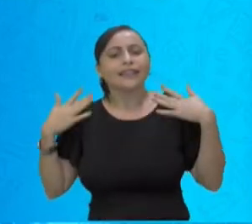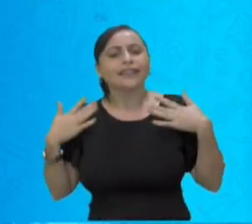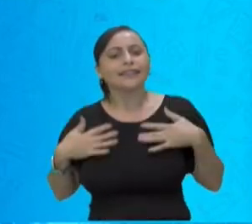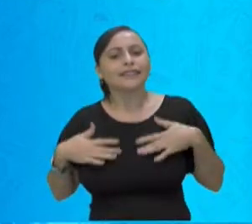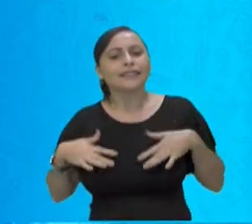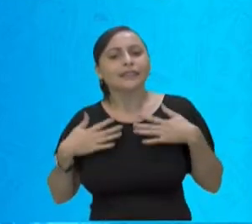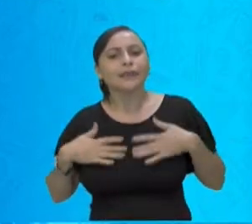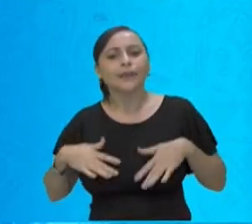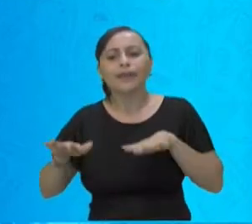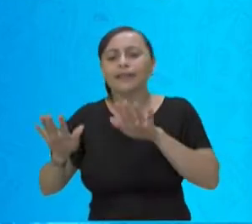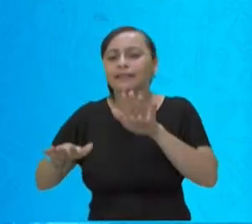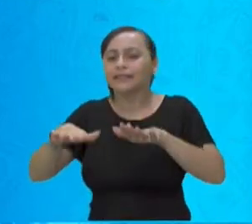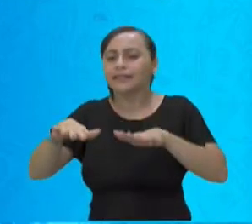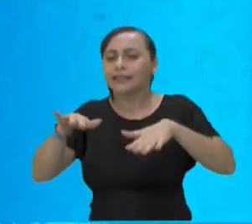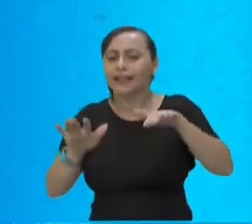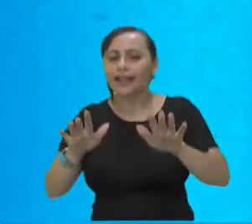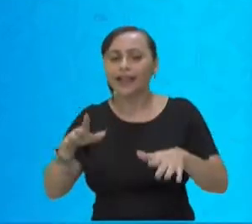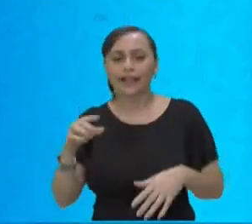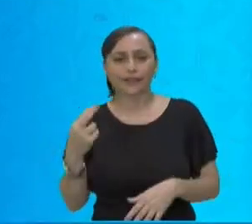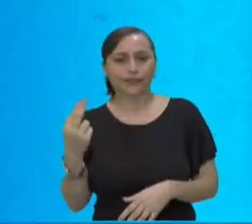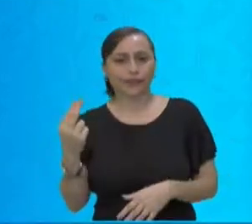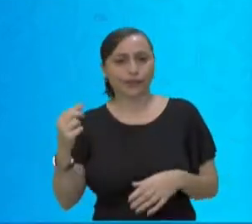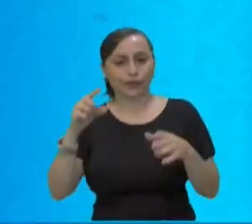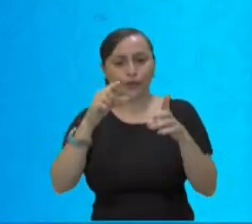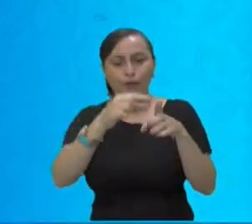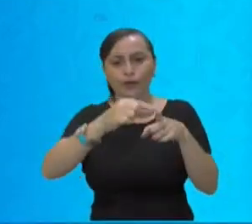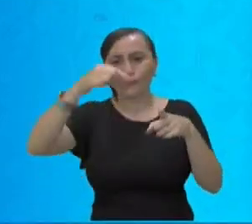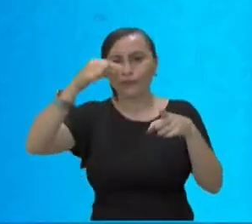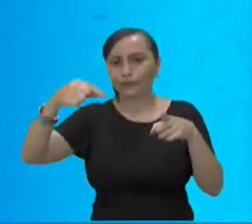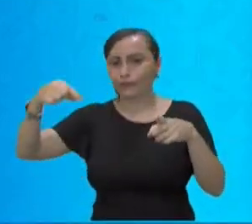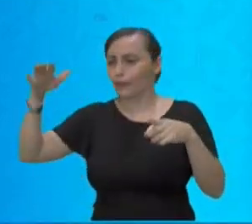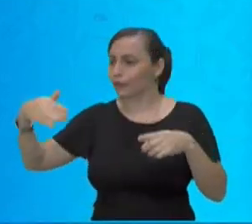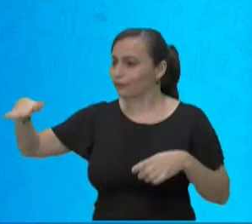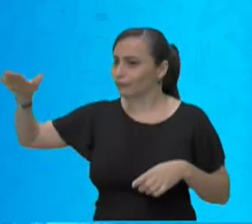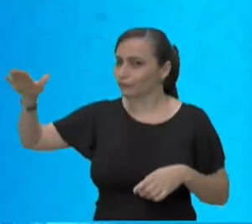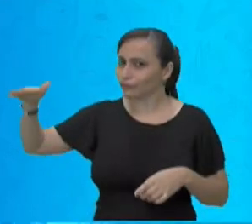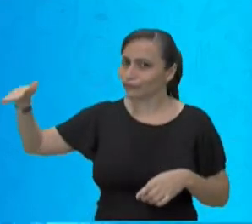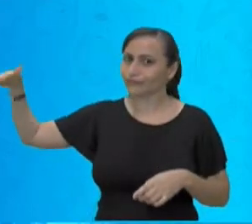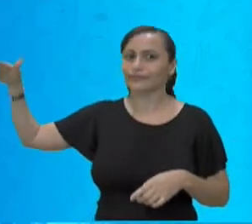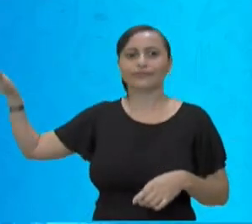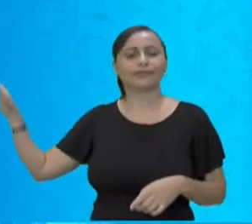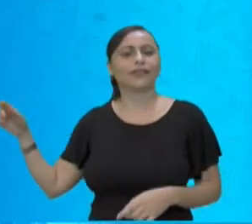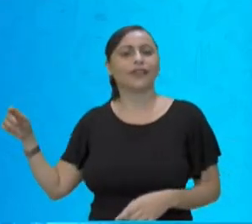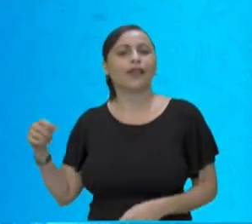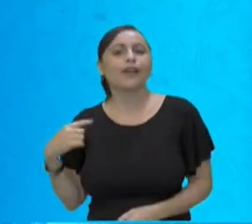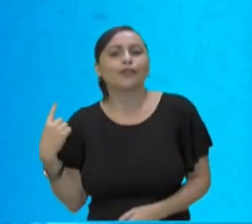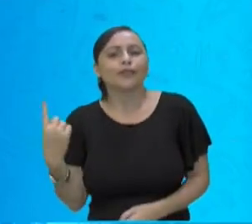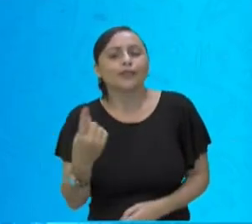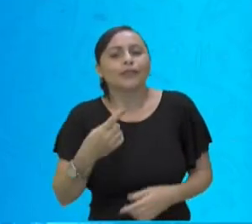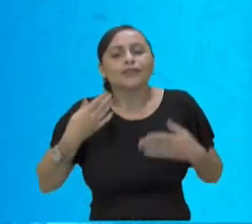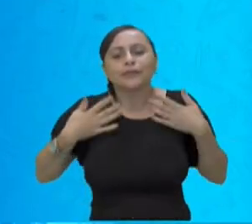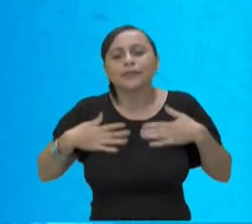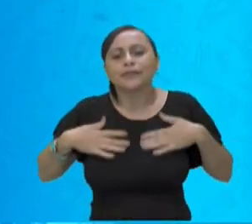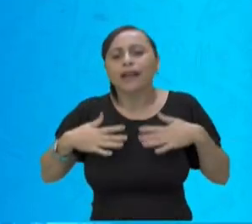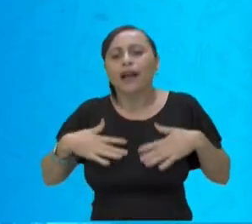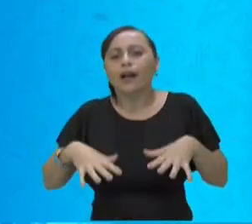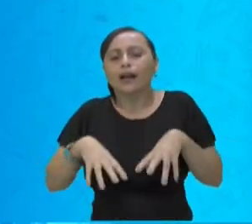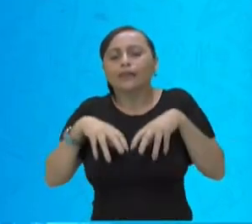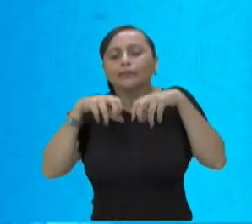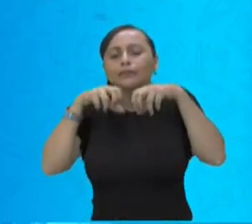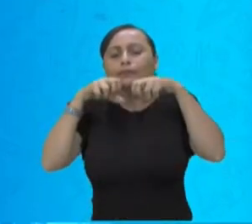leves com as folhas ao tempo quando nós estamos calmos nós respiramos